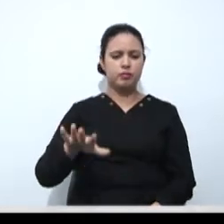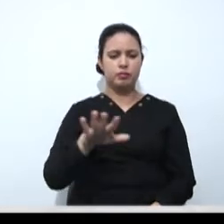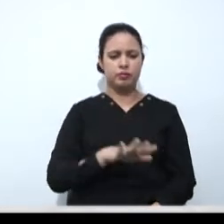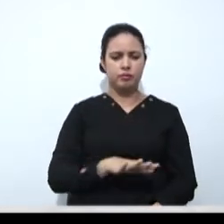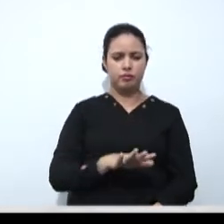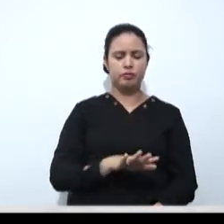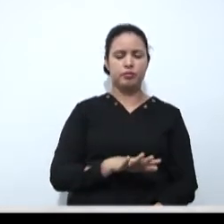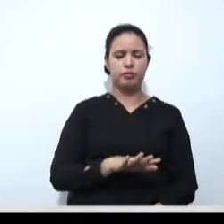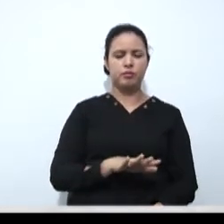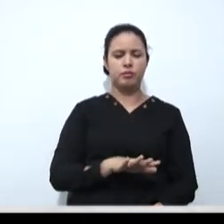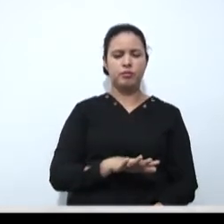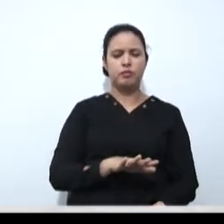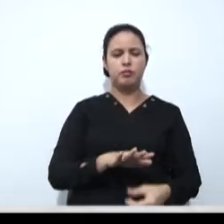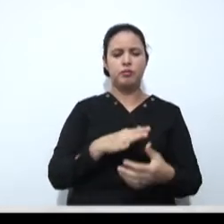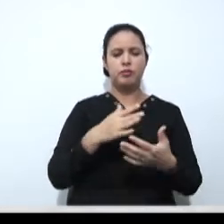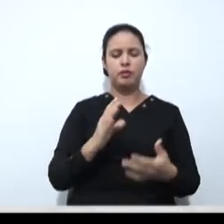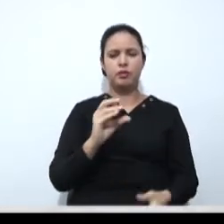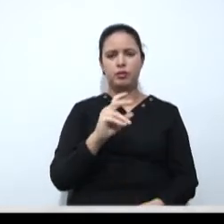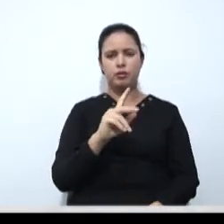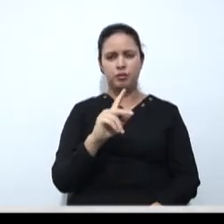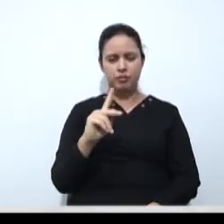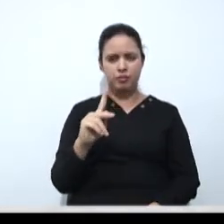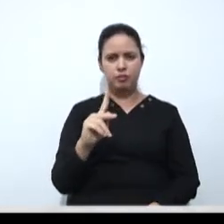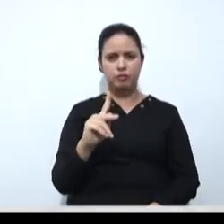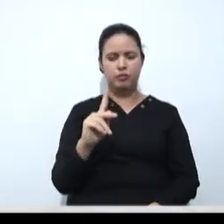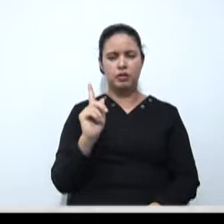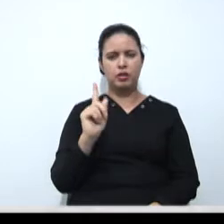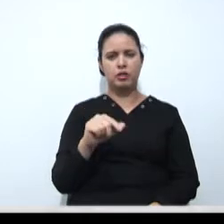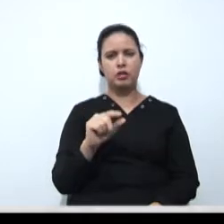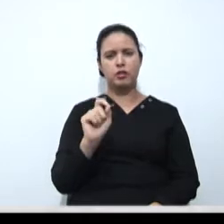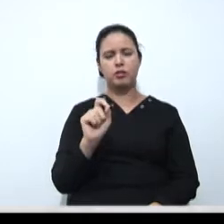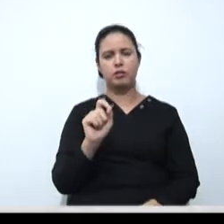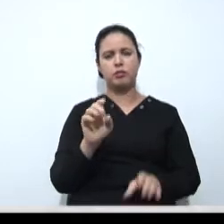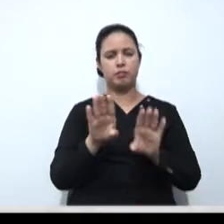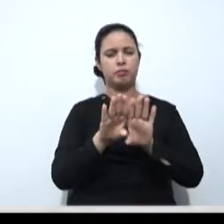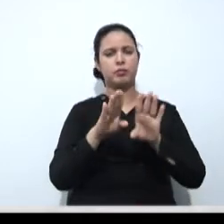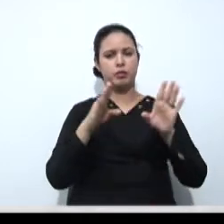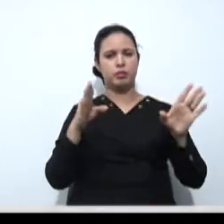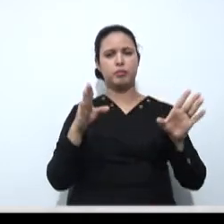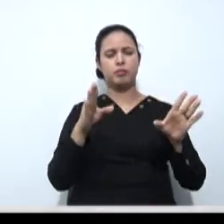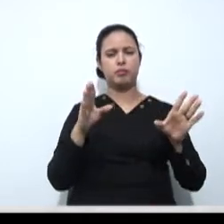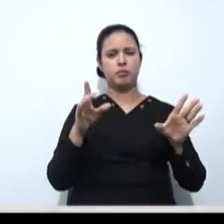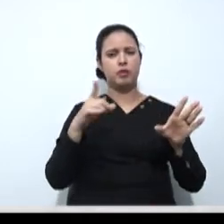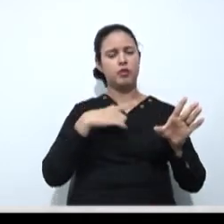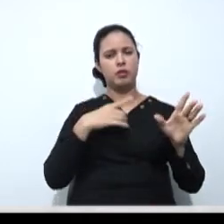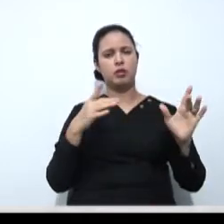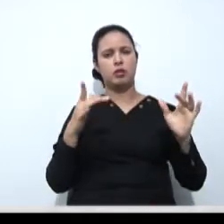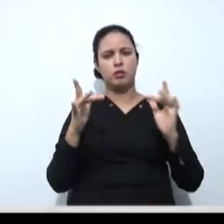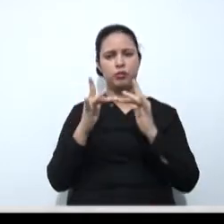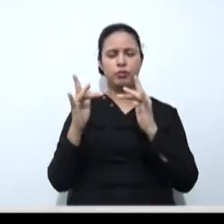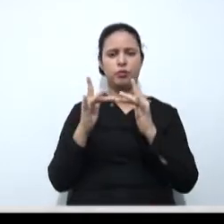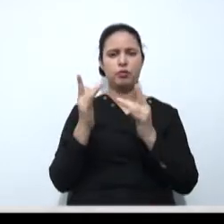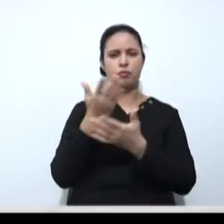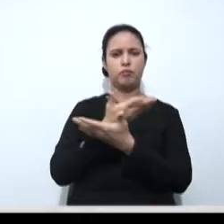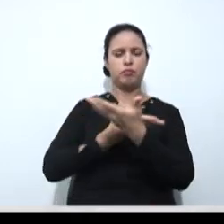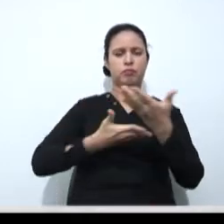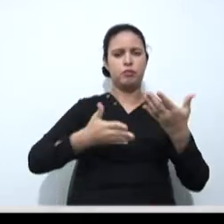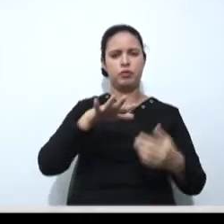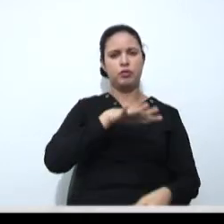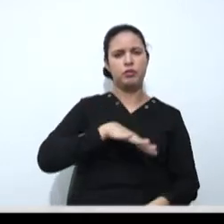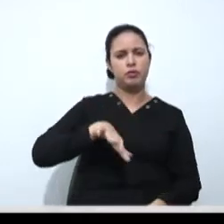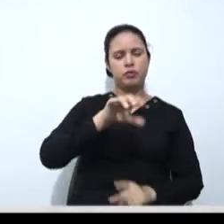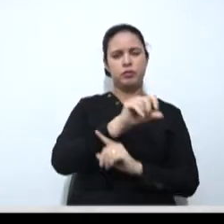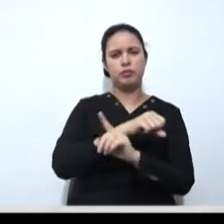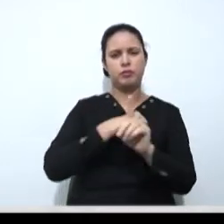As cooperativas, elas são sistemas abertos que interagem dentro de um ambiente social, e